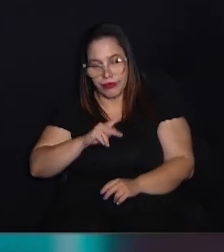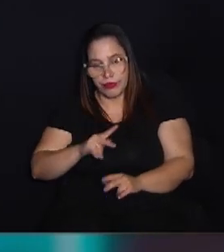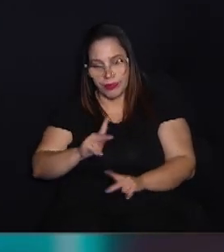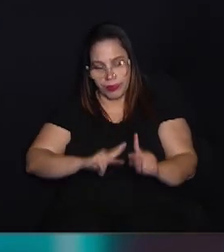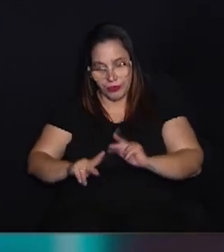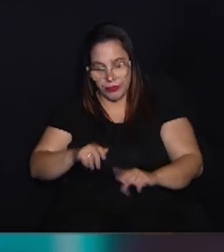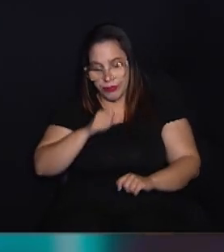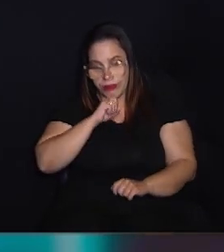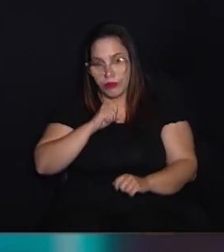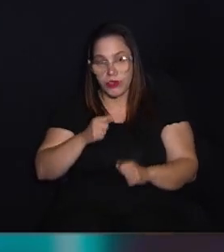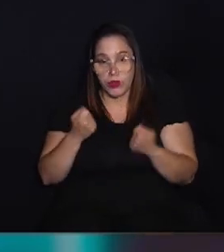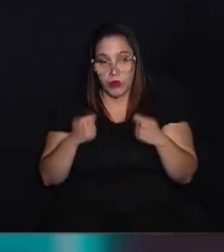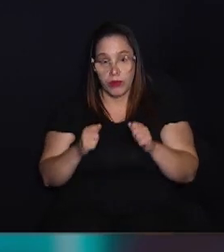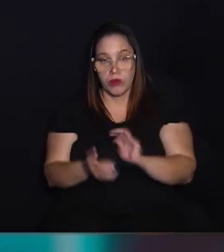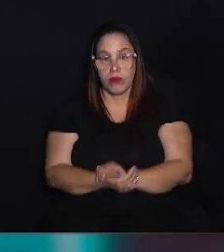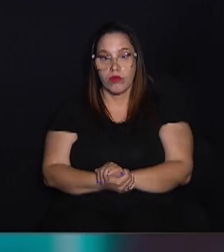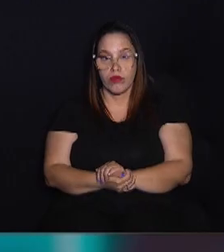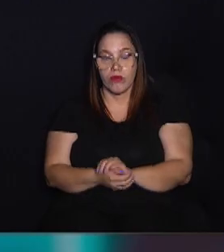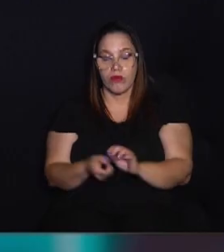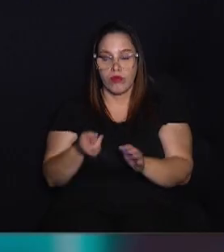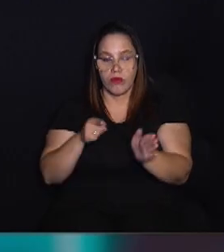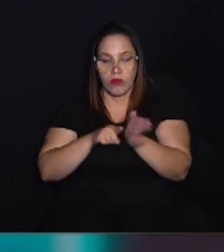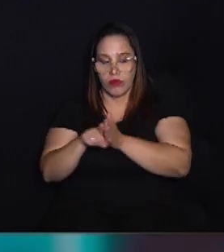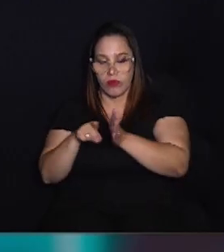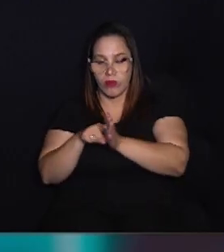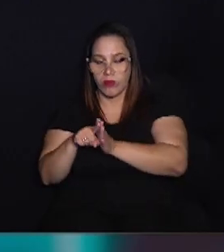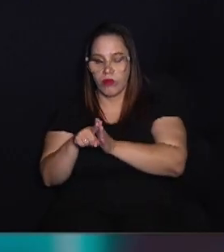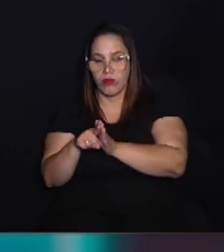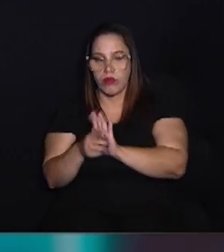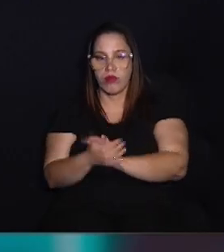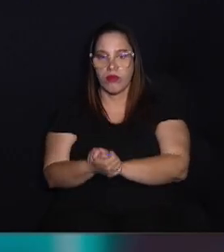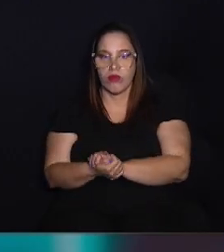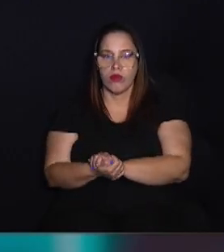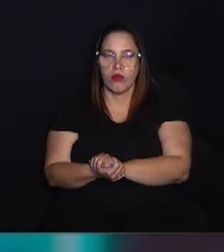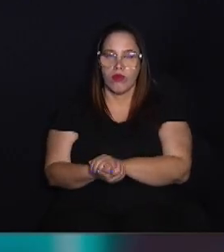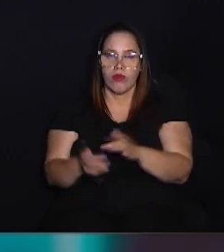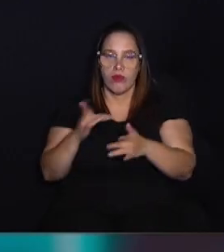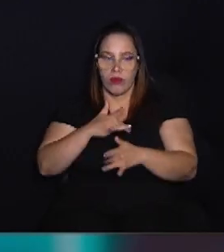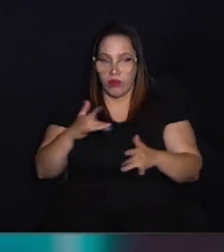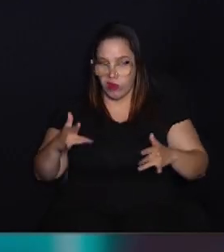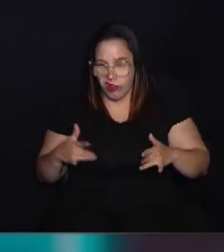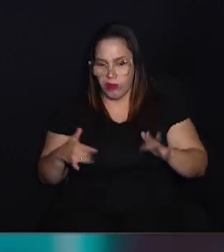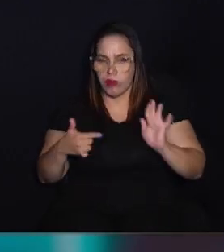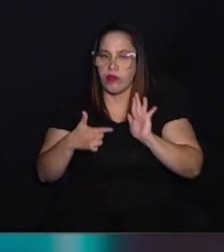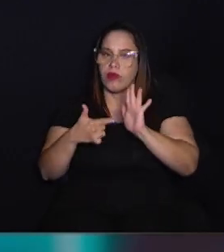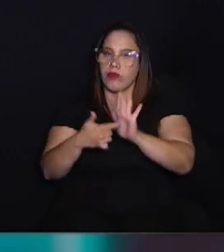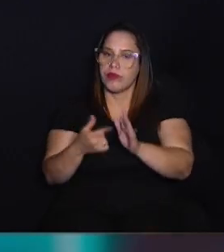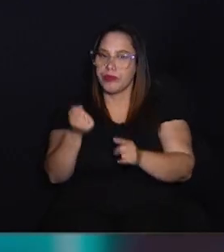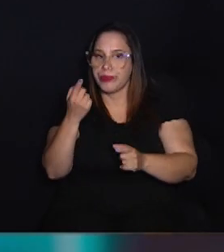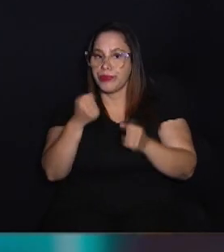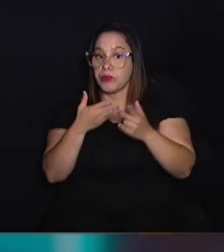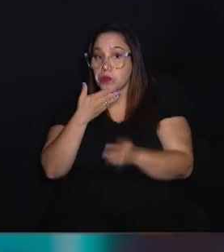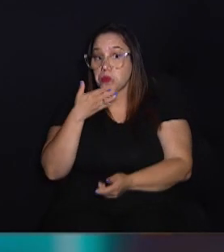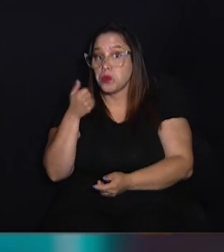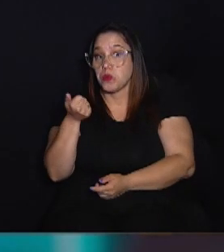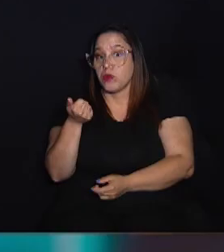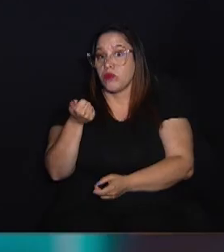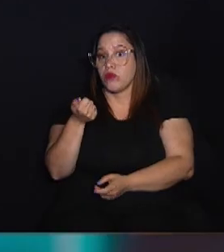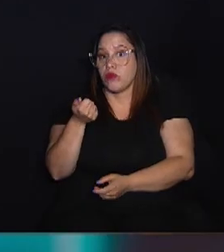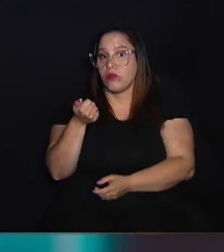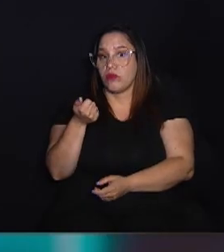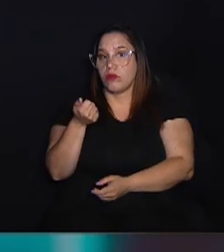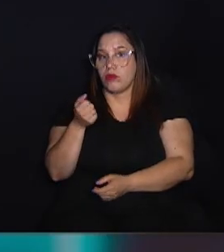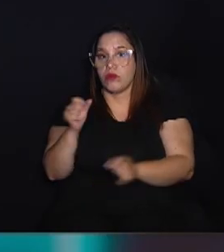das necessidades. Entre os indicadores apresentados, a saúde municipal apresentou algumas melhoras. A gente gostaria